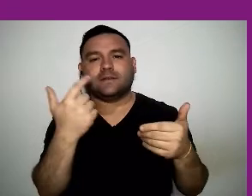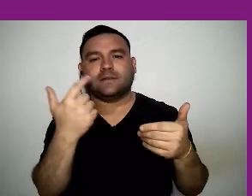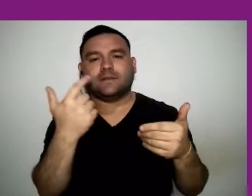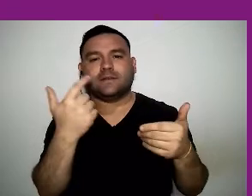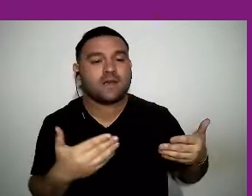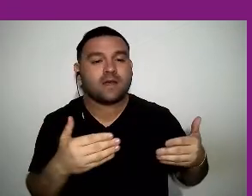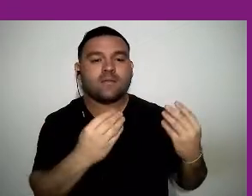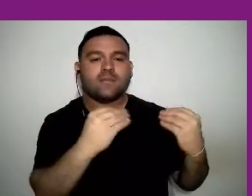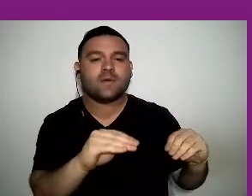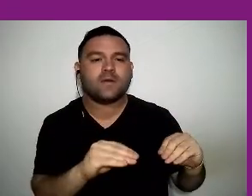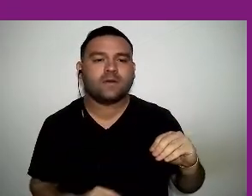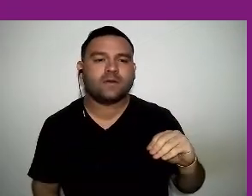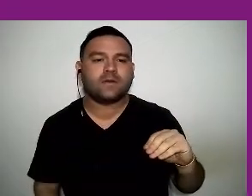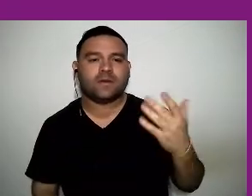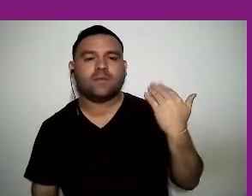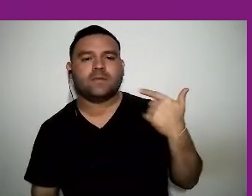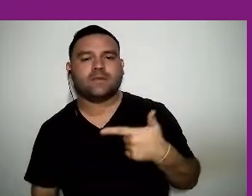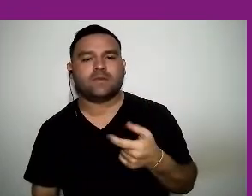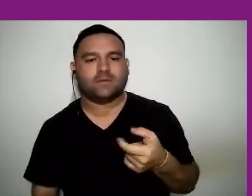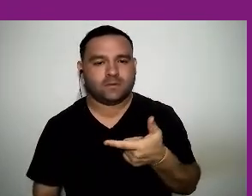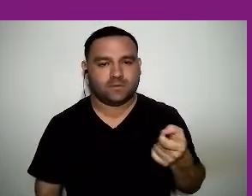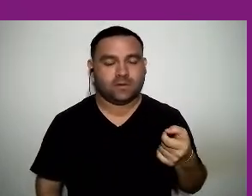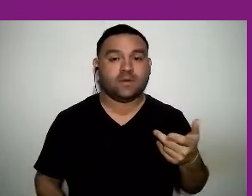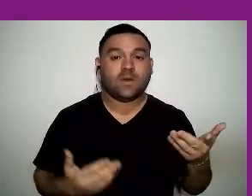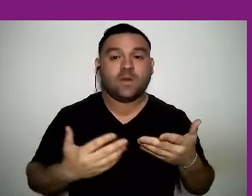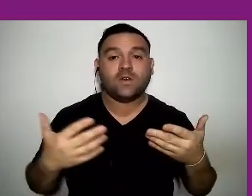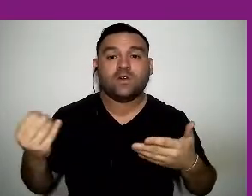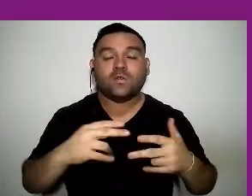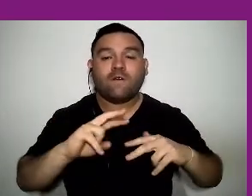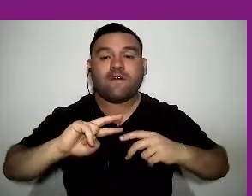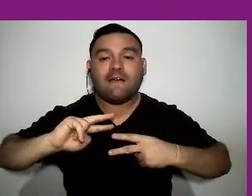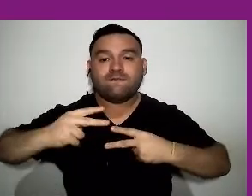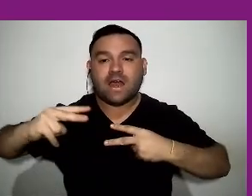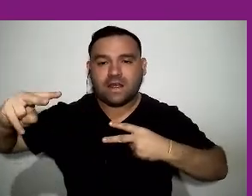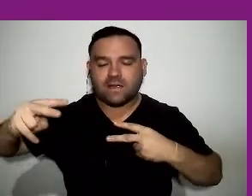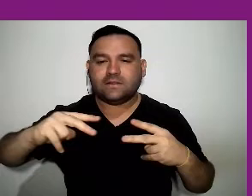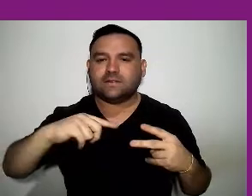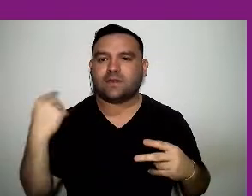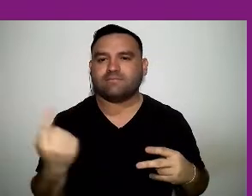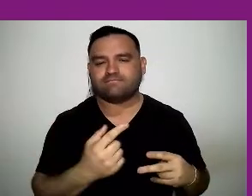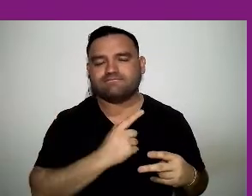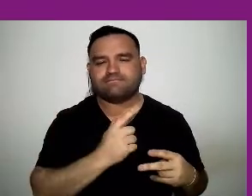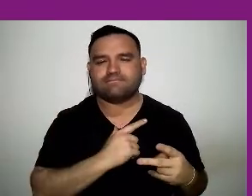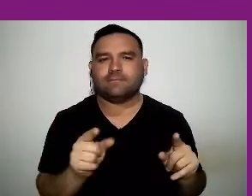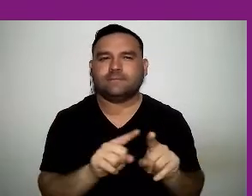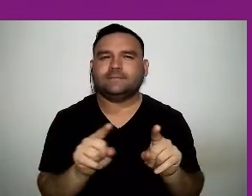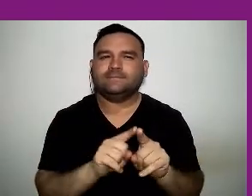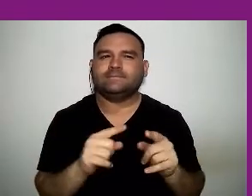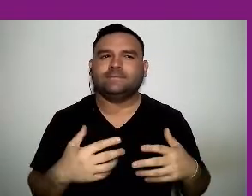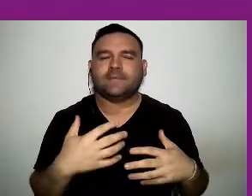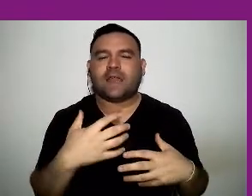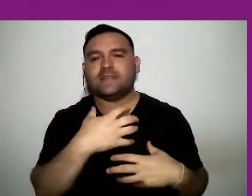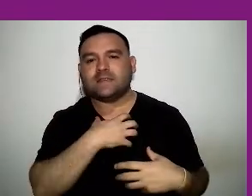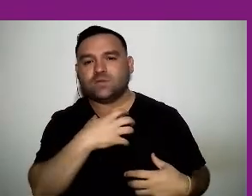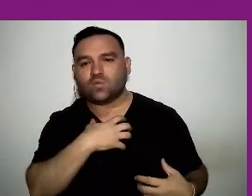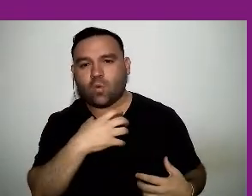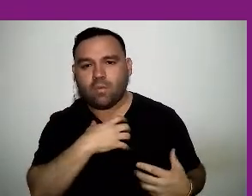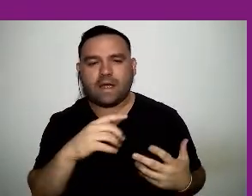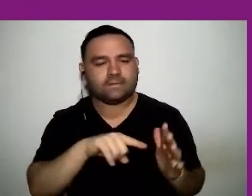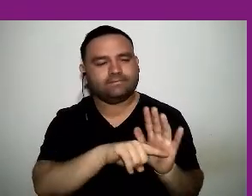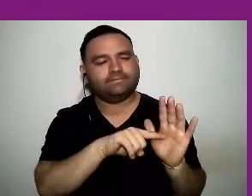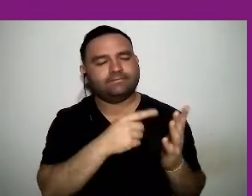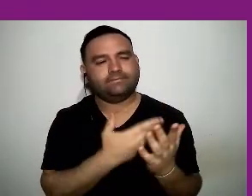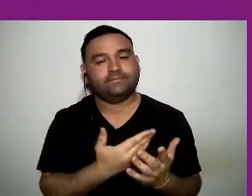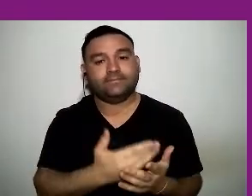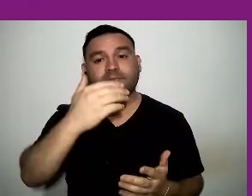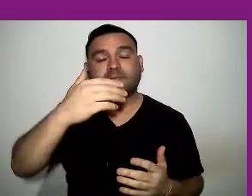foi publicado no New England em 2020. Hoje, com as novas variantes, nós temos sintomatologia que podem